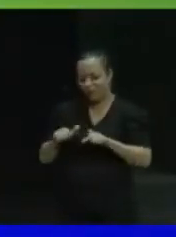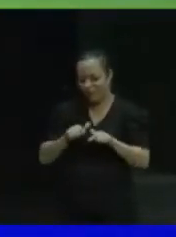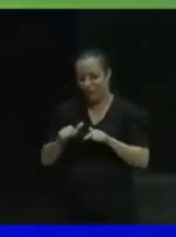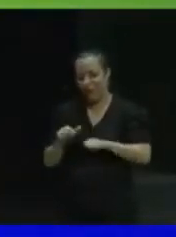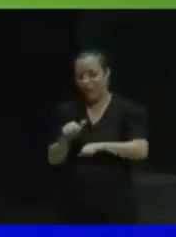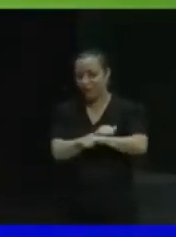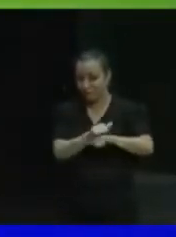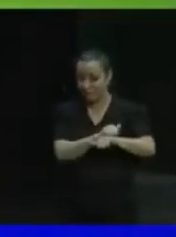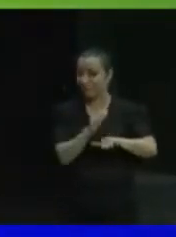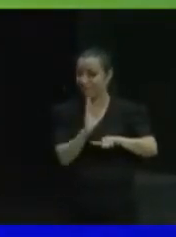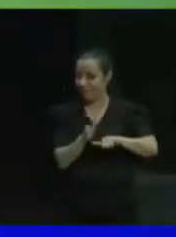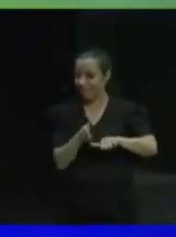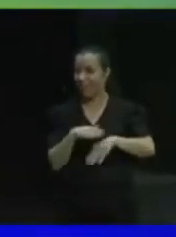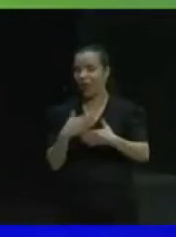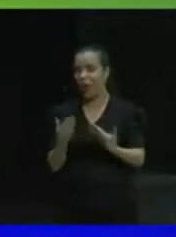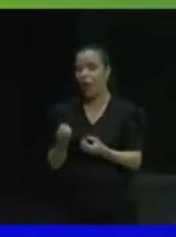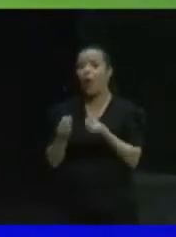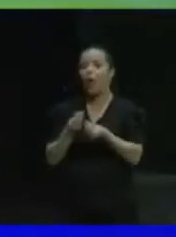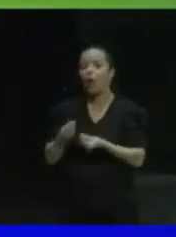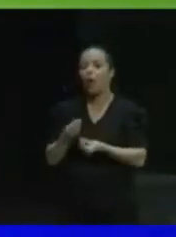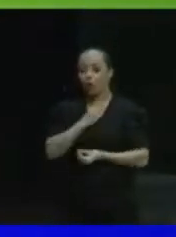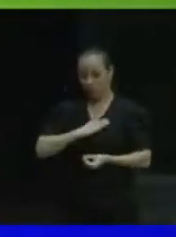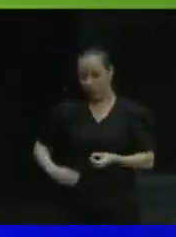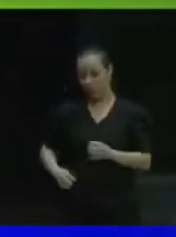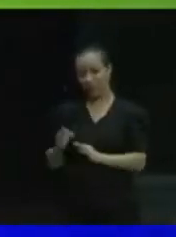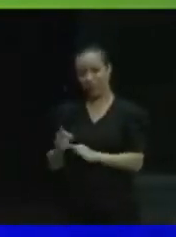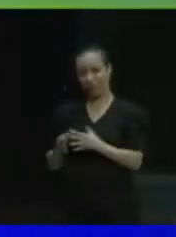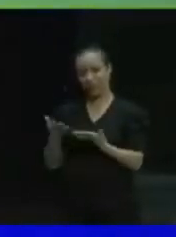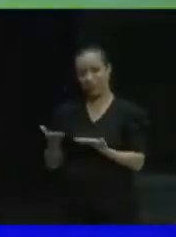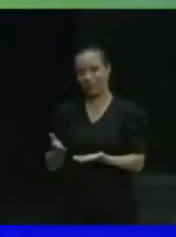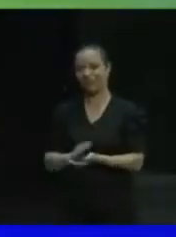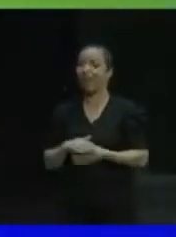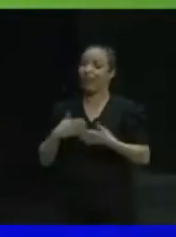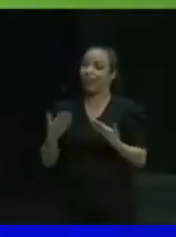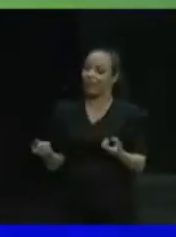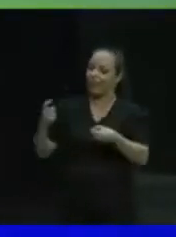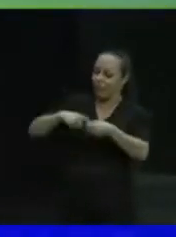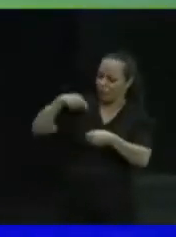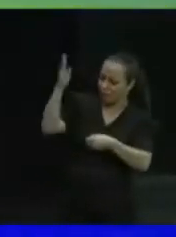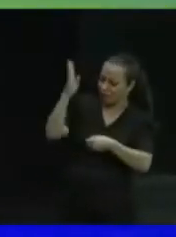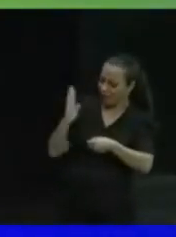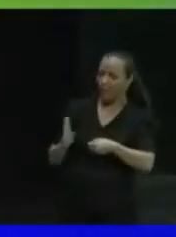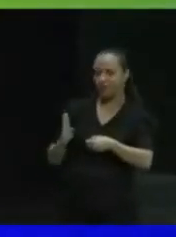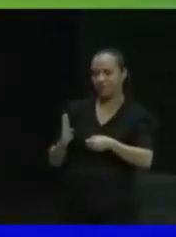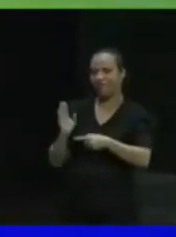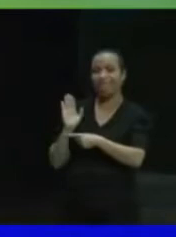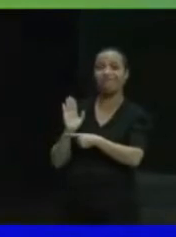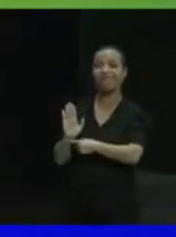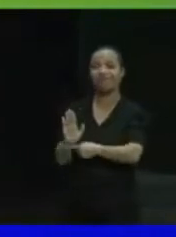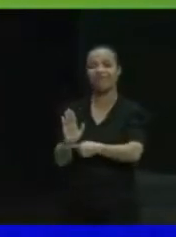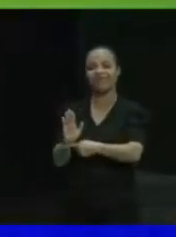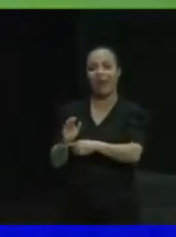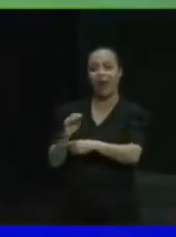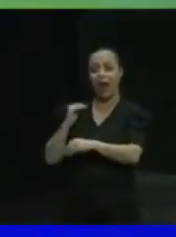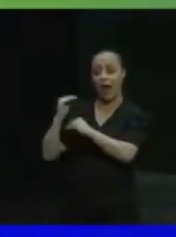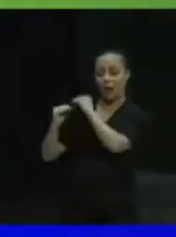na Lava Jato ou como ministro da Justiça. Então eu voltei ao Brasil para ajudar a construir